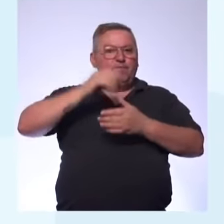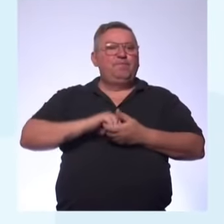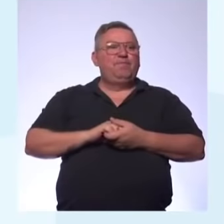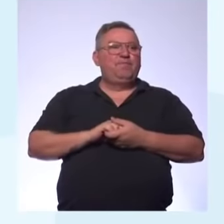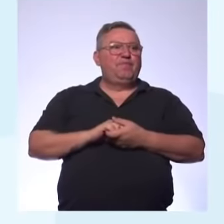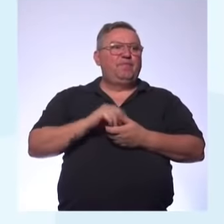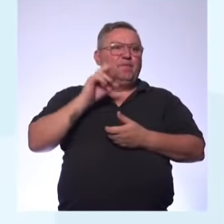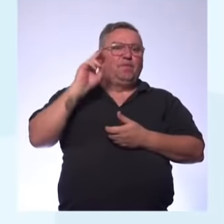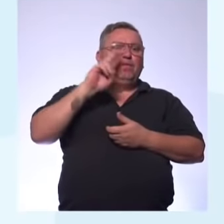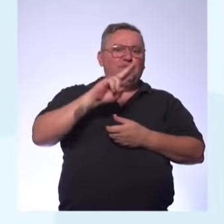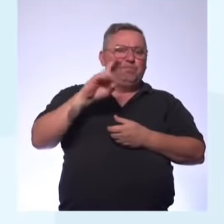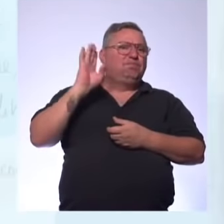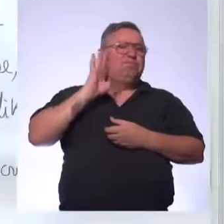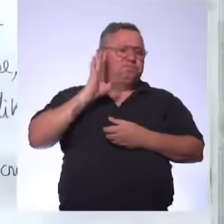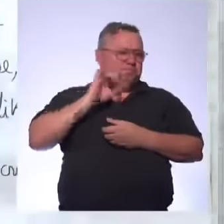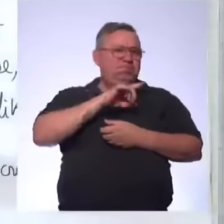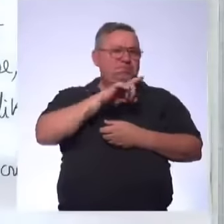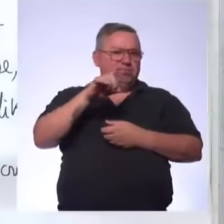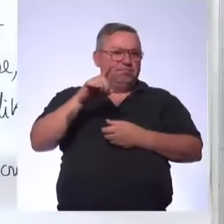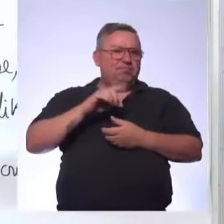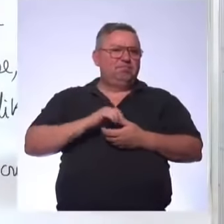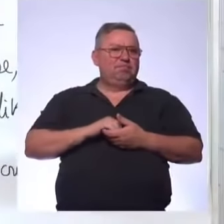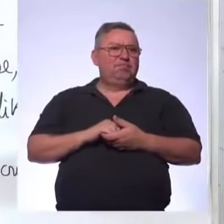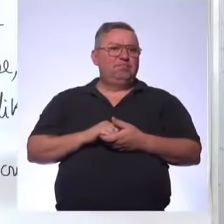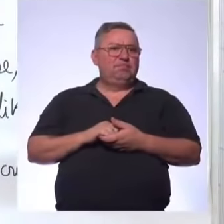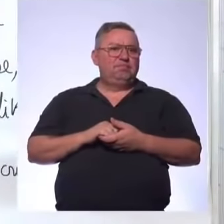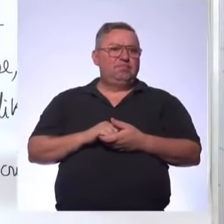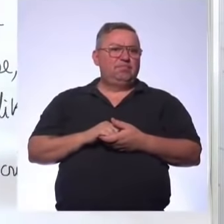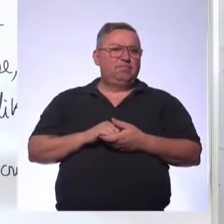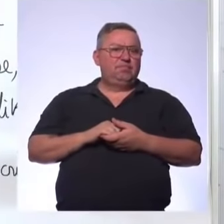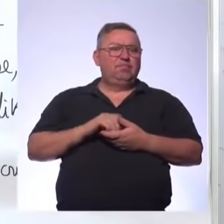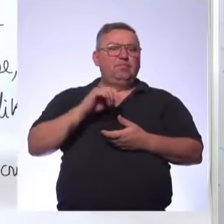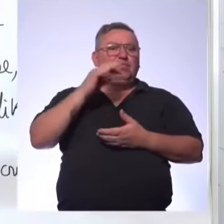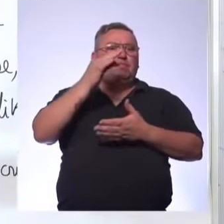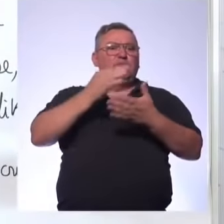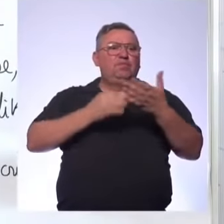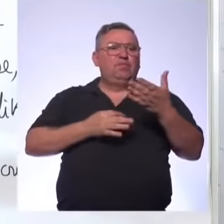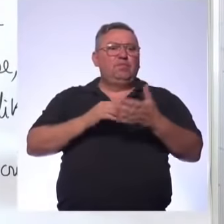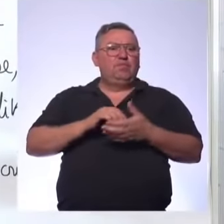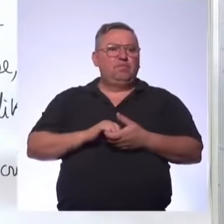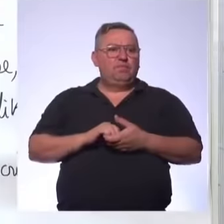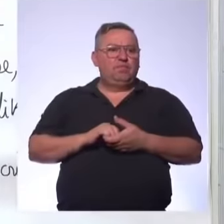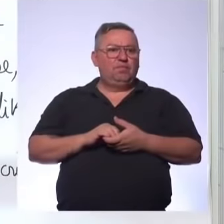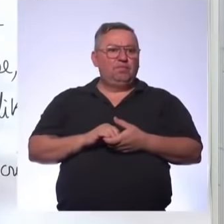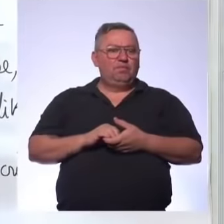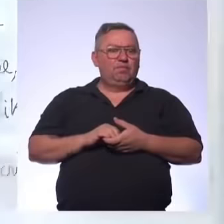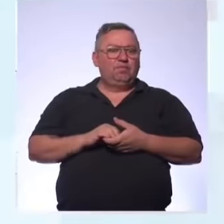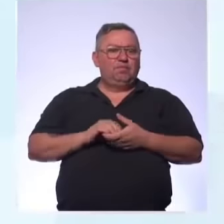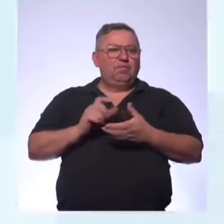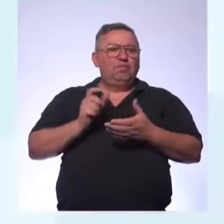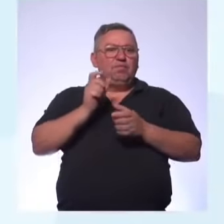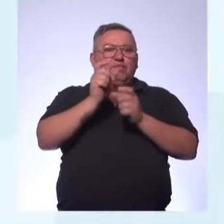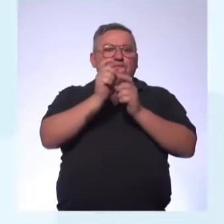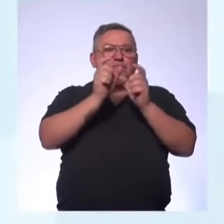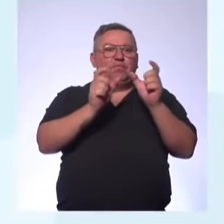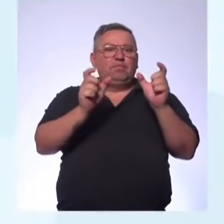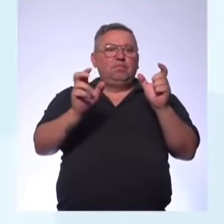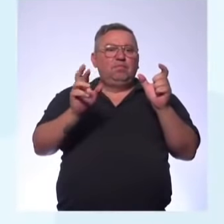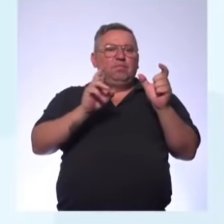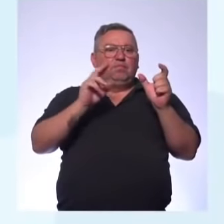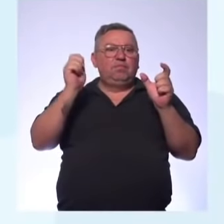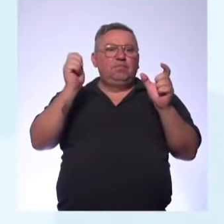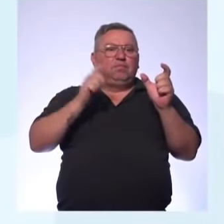o verem como eu sou tão boazinha com vocês volta para mim por favor diretora ao texto eu marquei as